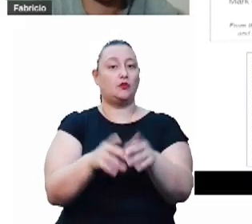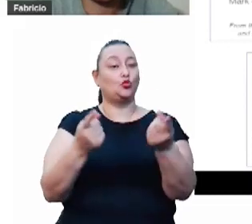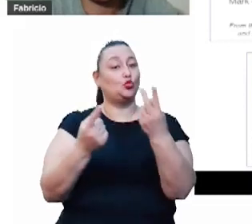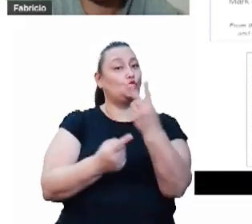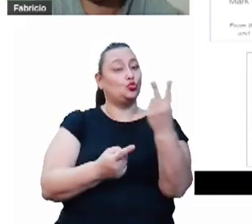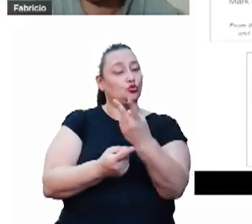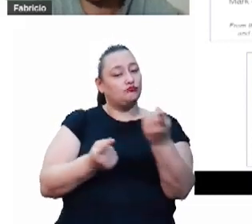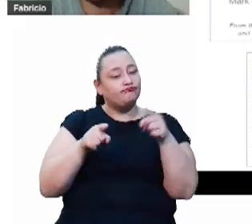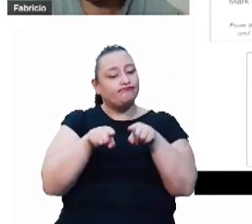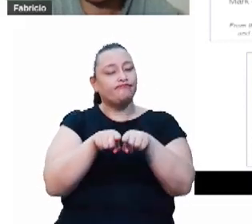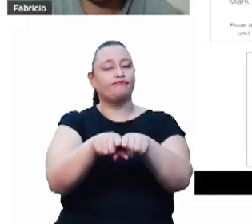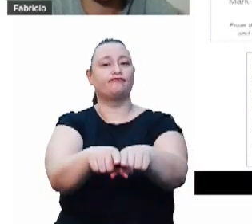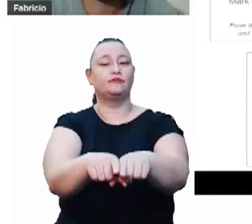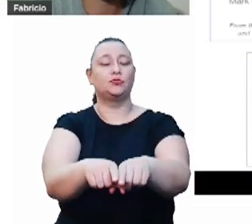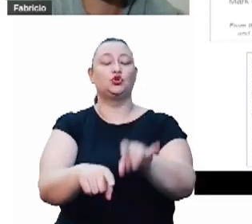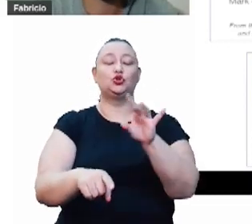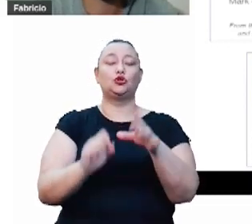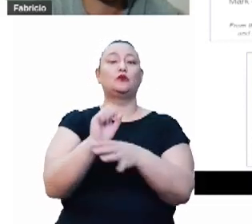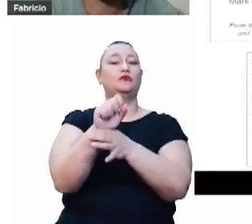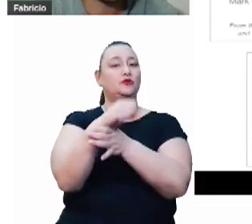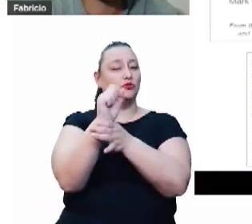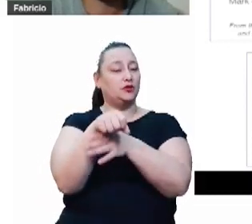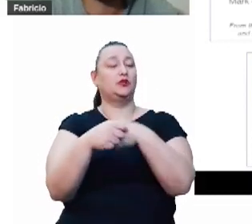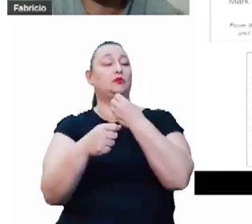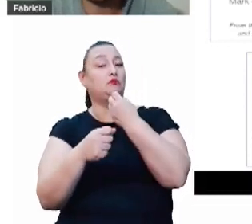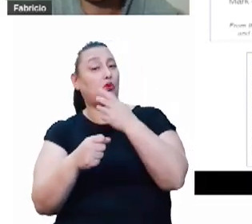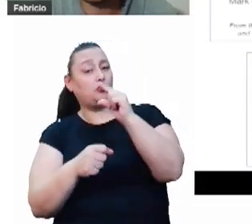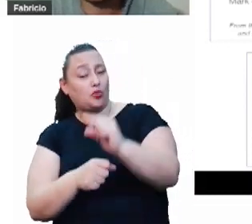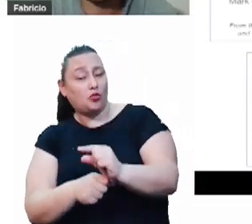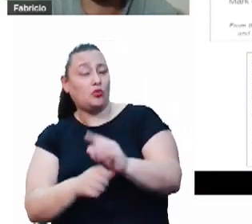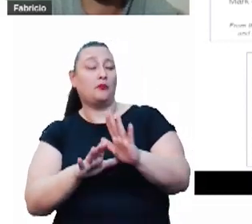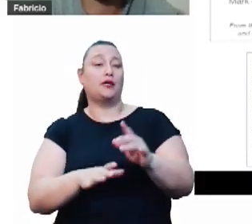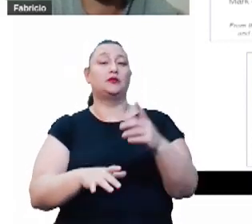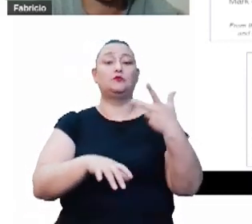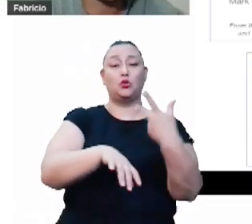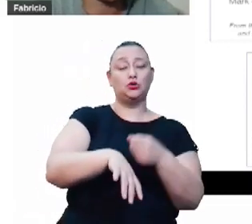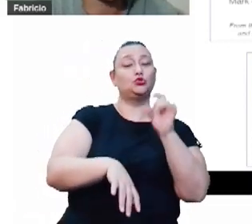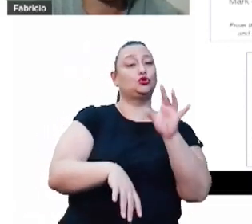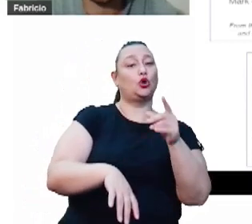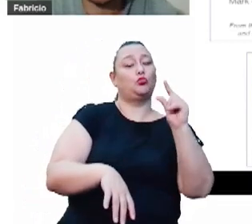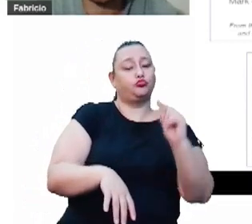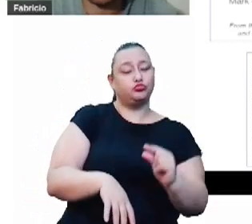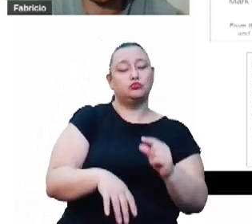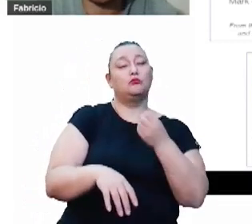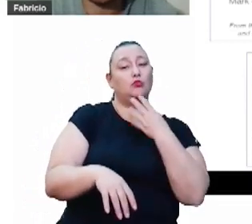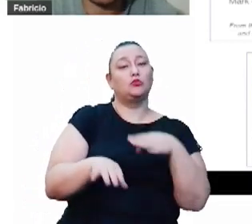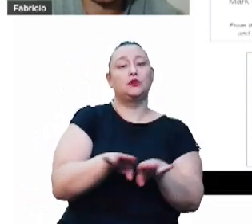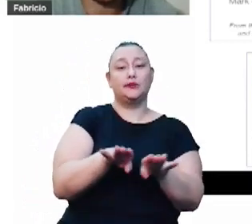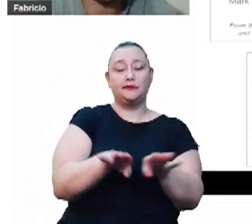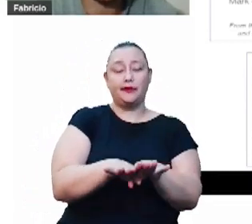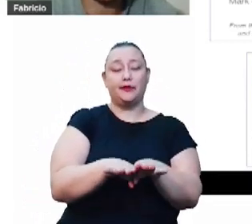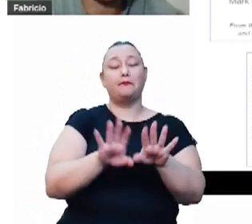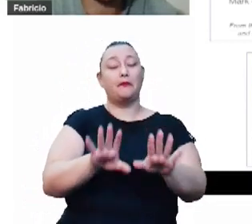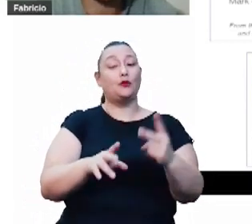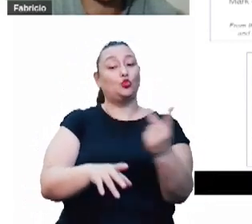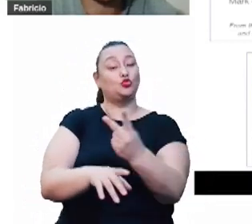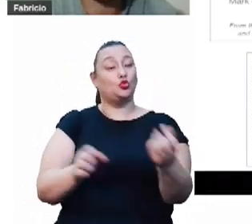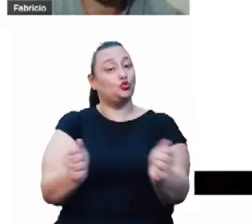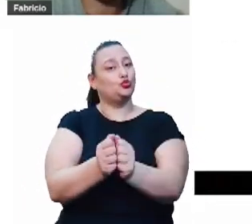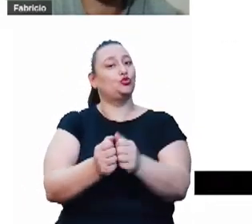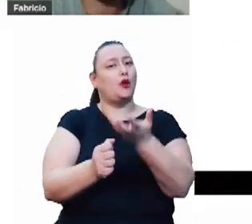juntos. Só a fisioterapia pode ter um efeito menor, só a toxina pode ter um efeito menor, até mesmo nem funcionar se não for